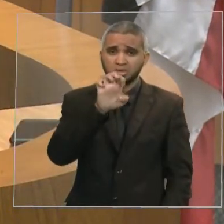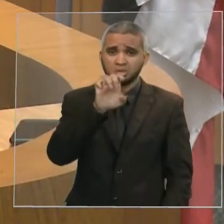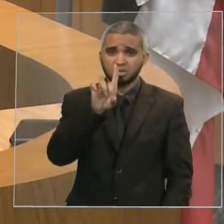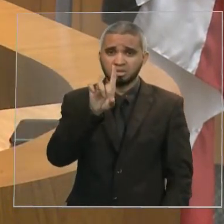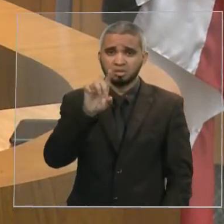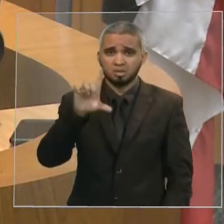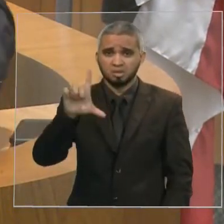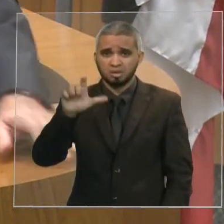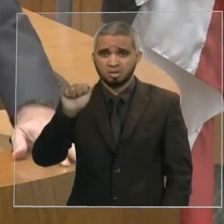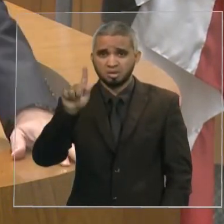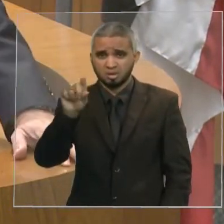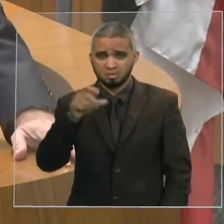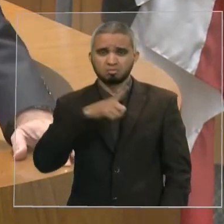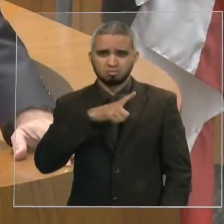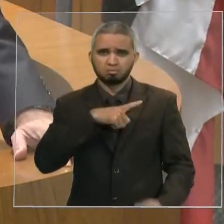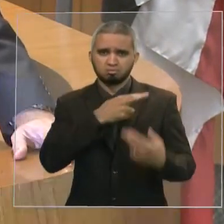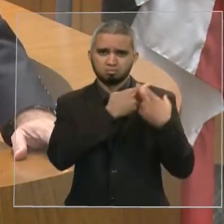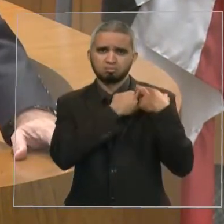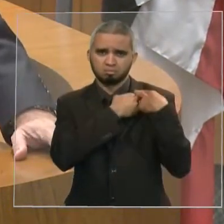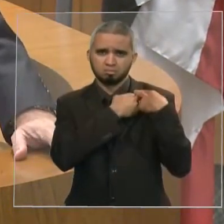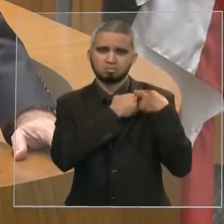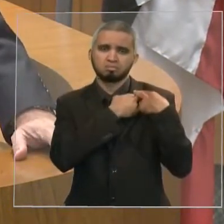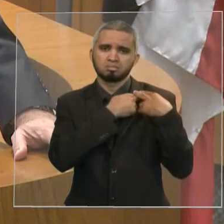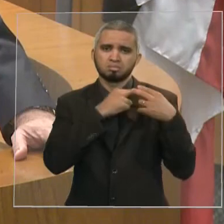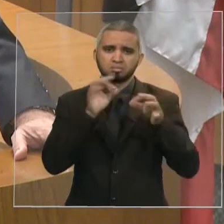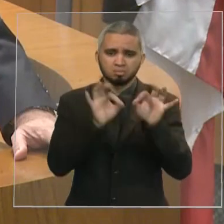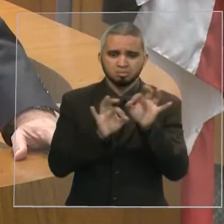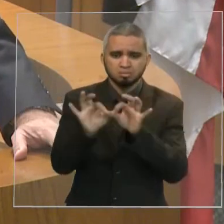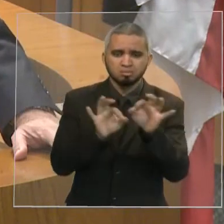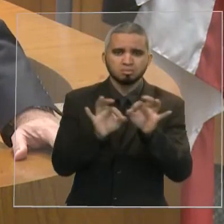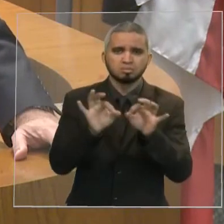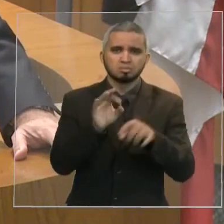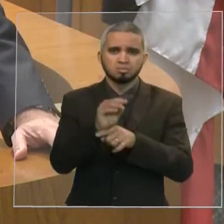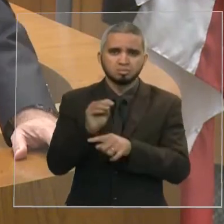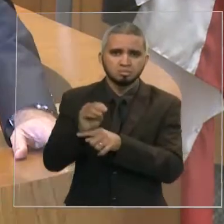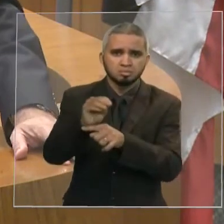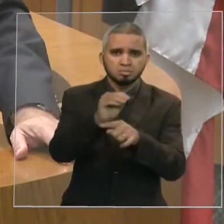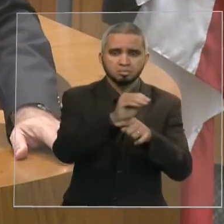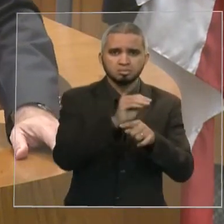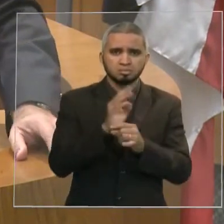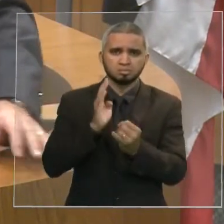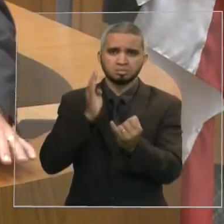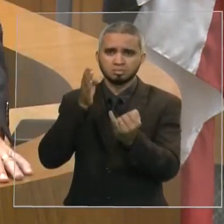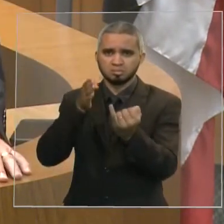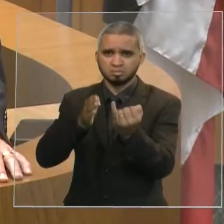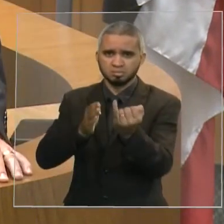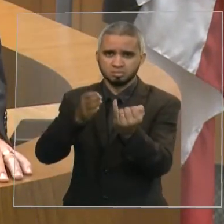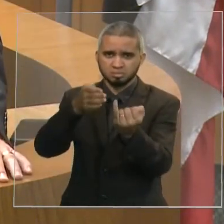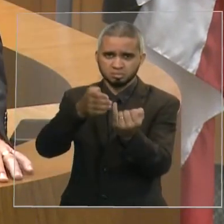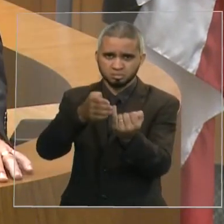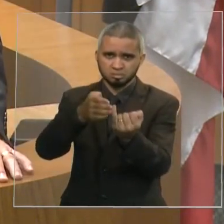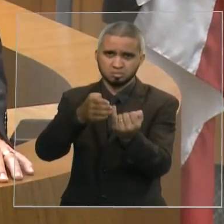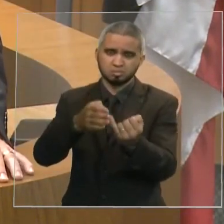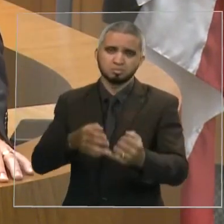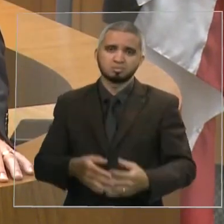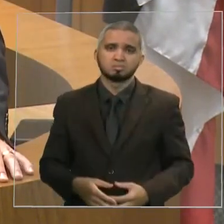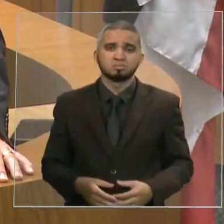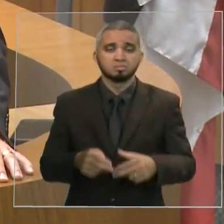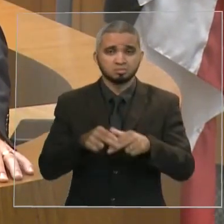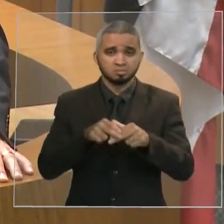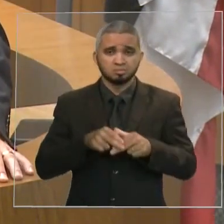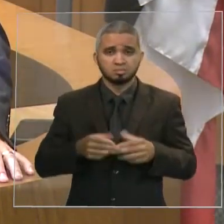Portanto, senhoras e senhores, só era para esclarecer a diferença do que era, do que